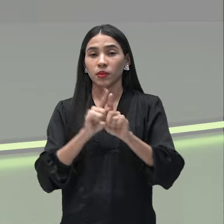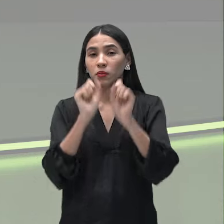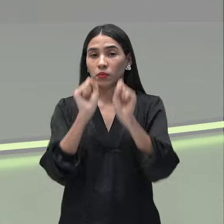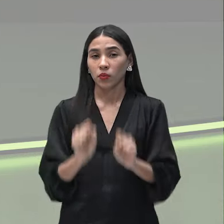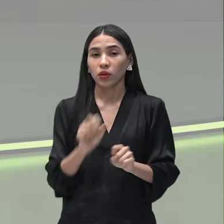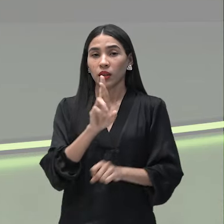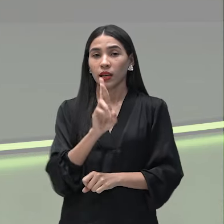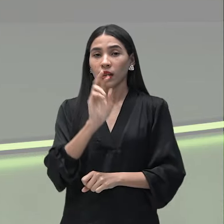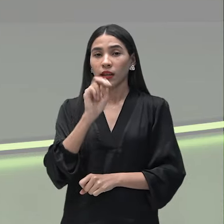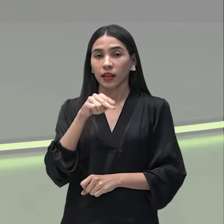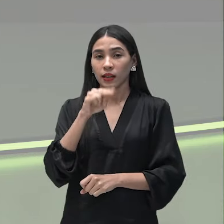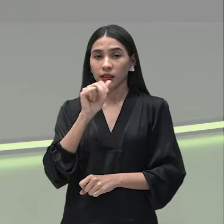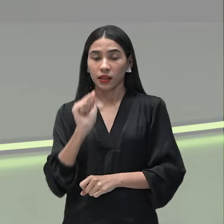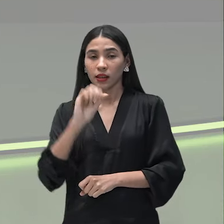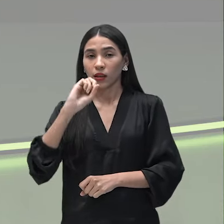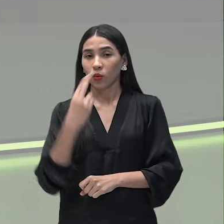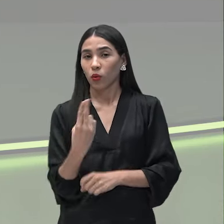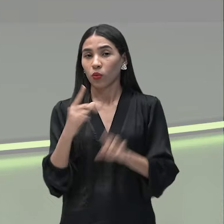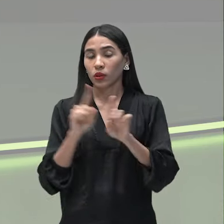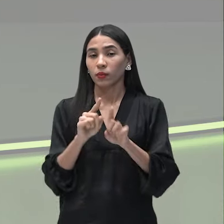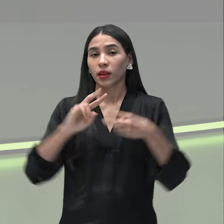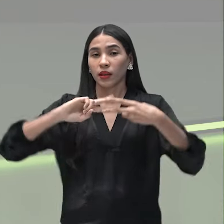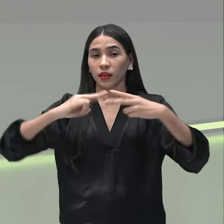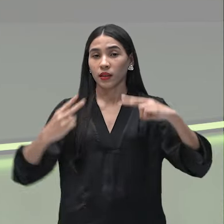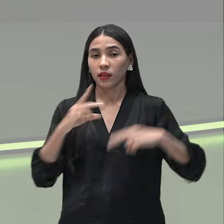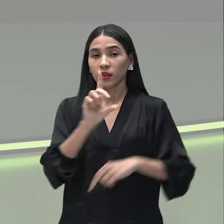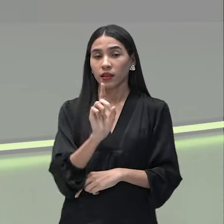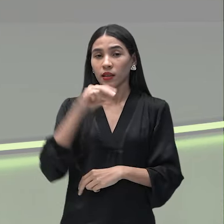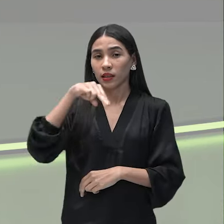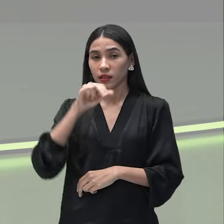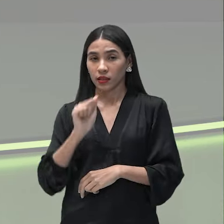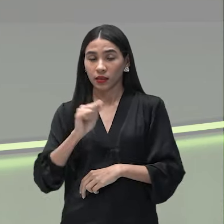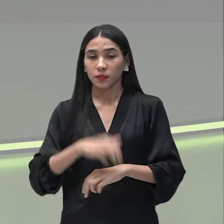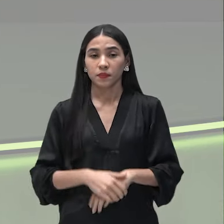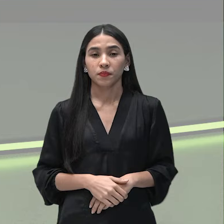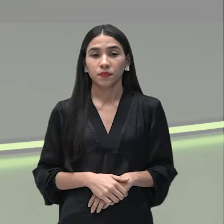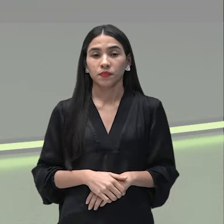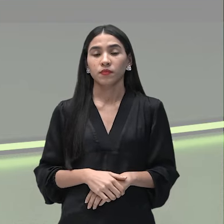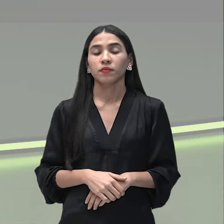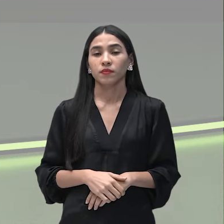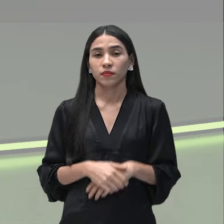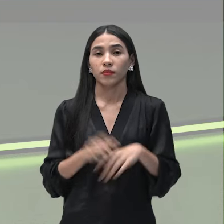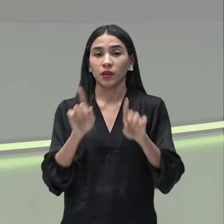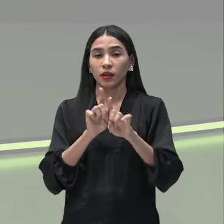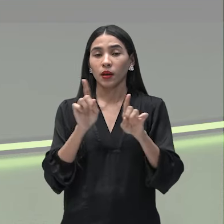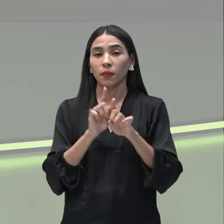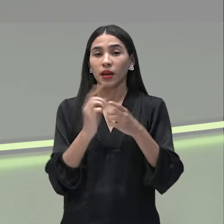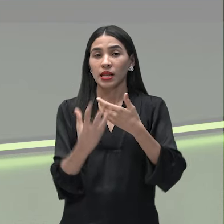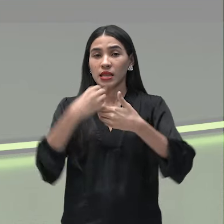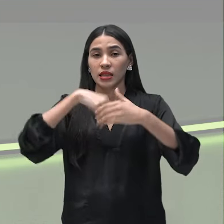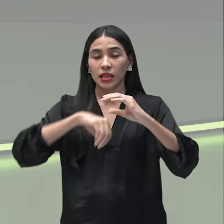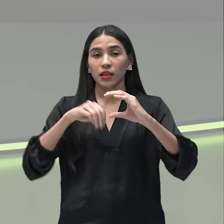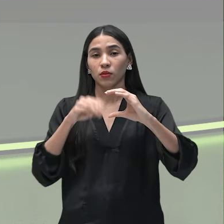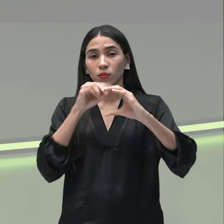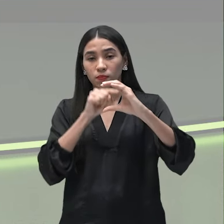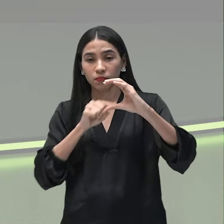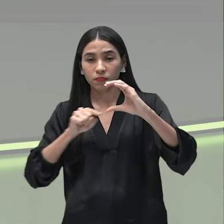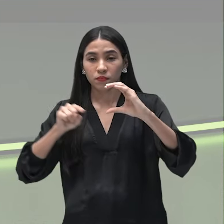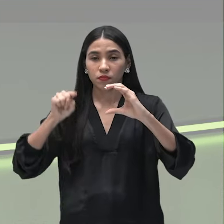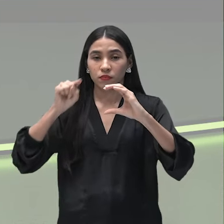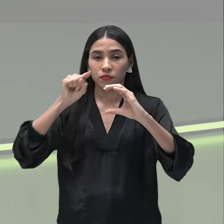um RNA ou pode ser um DNA também. Em volta desse material genético, que está representado por essa